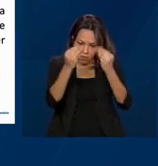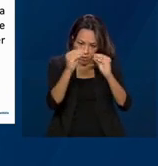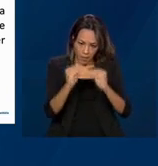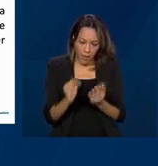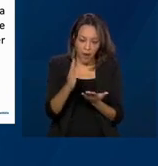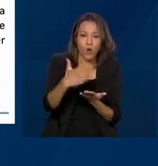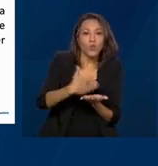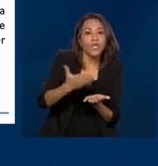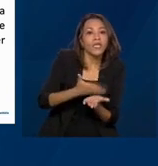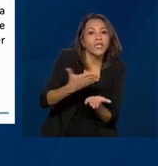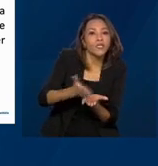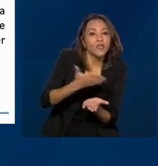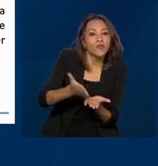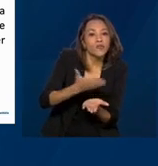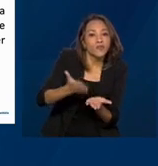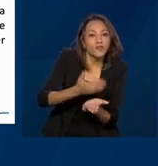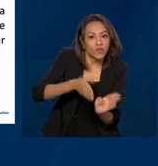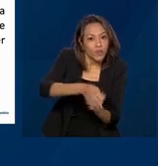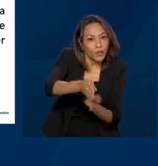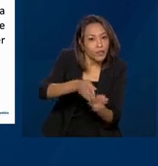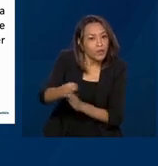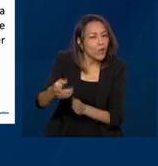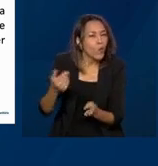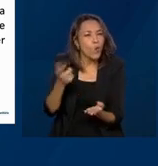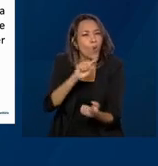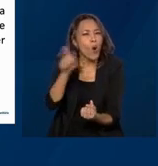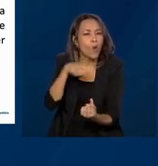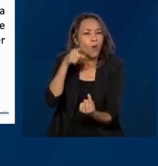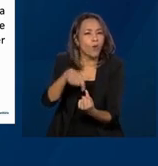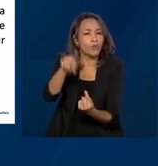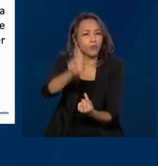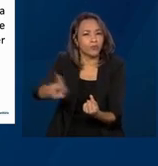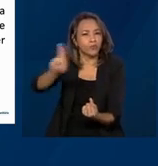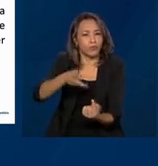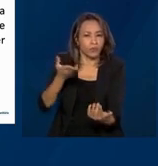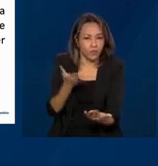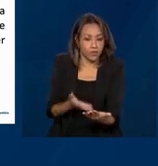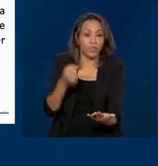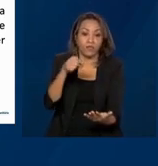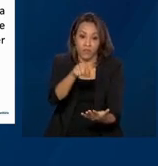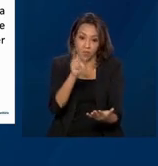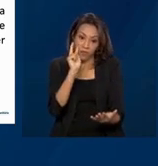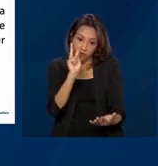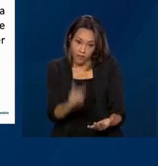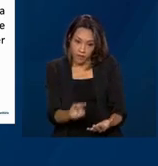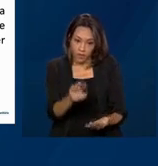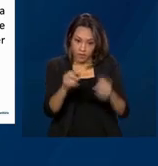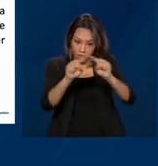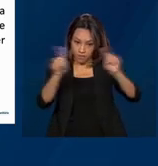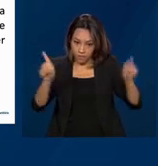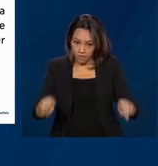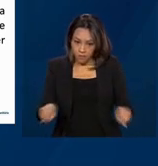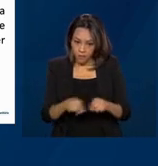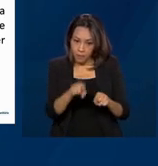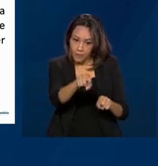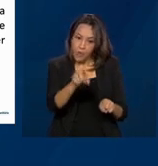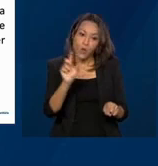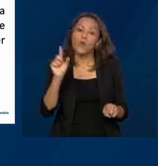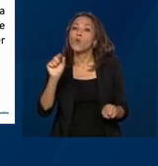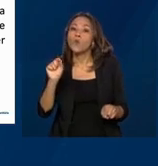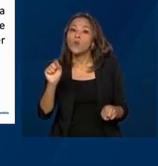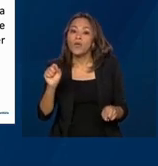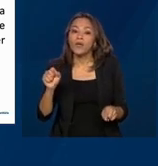emergencial, foi qual era o uso pretendido. E ali vocês conseguem ver o que a empresa solicitou como